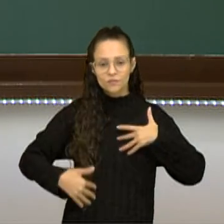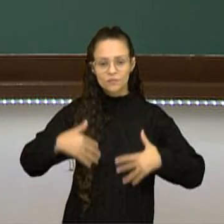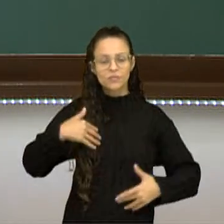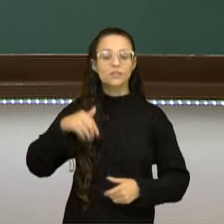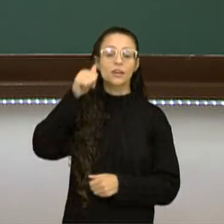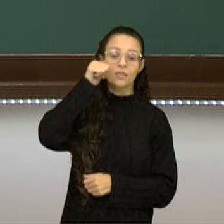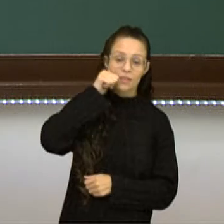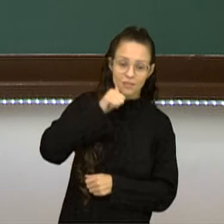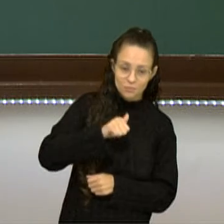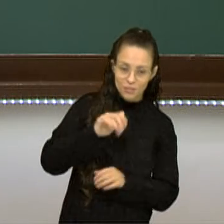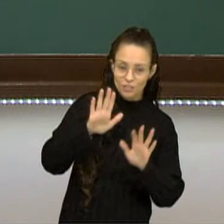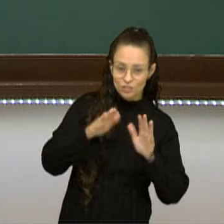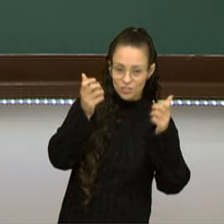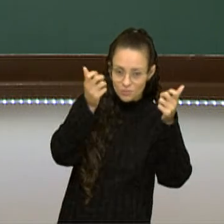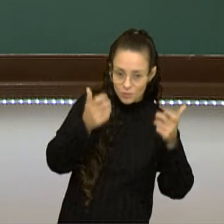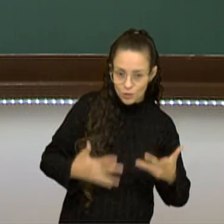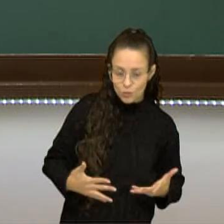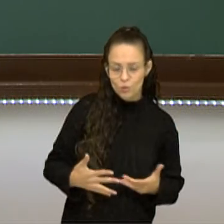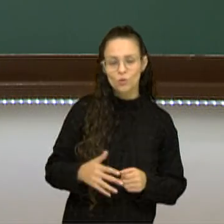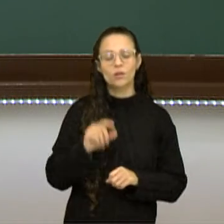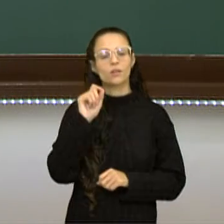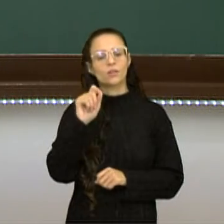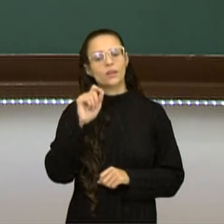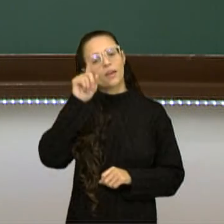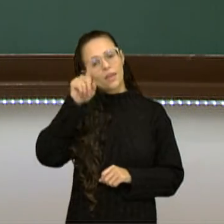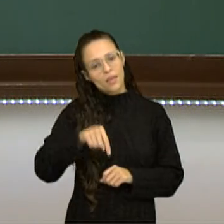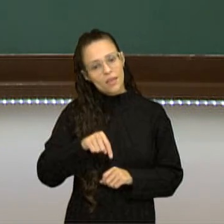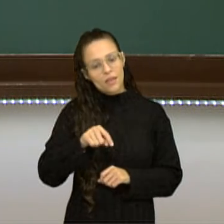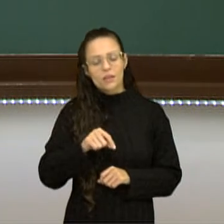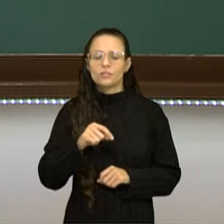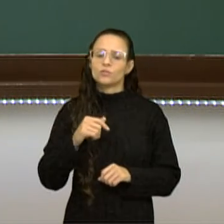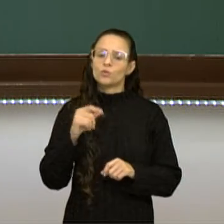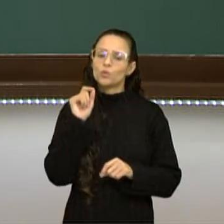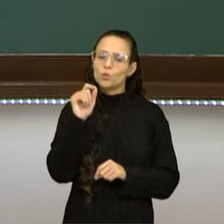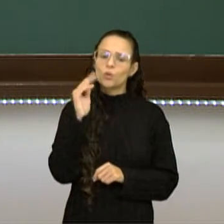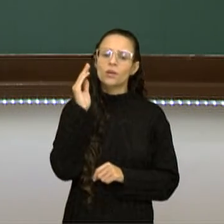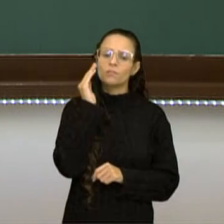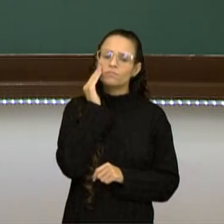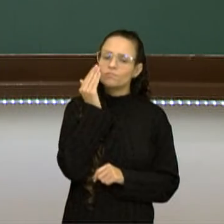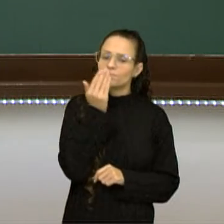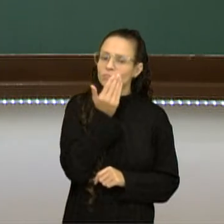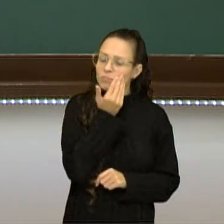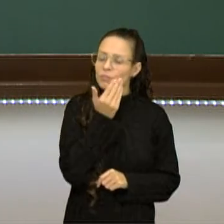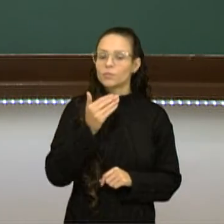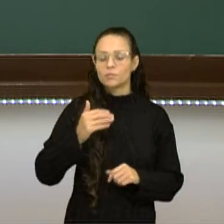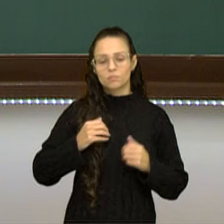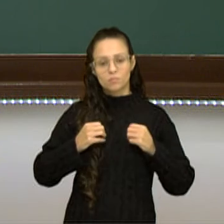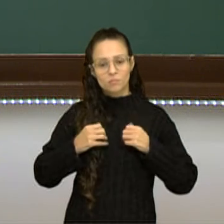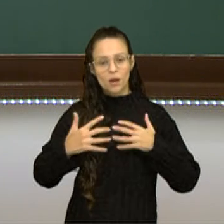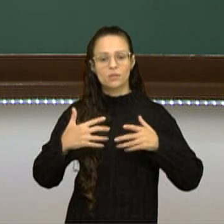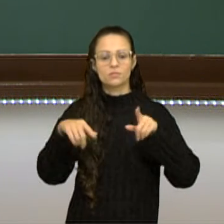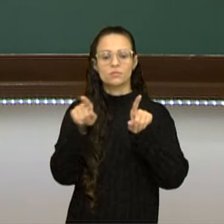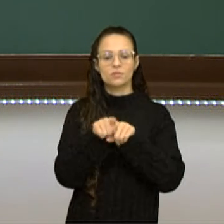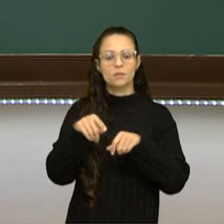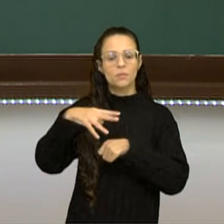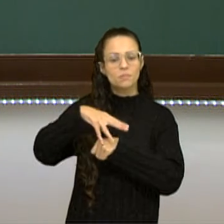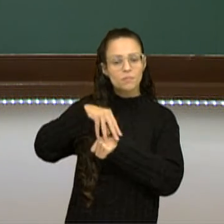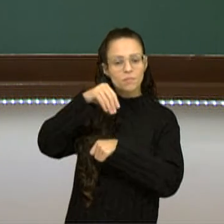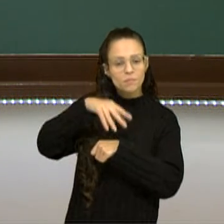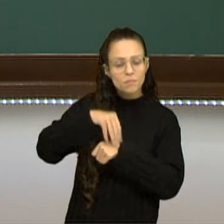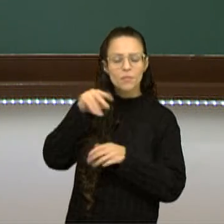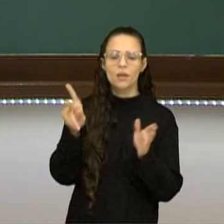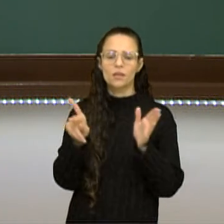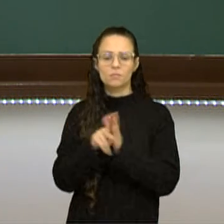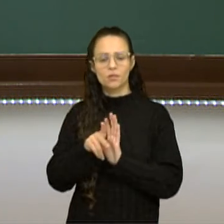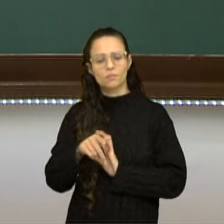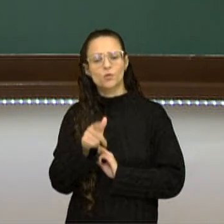nas meninas, como a gente viu, costumam ser, né, o desenvolvimento das mamas, os pelos que nascem nas